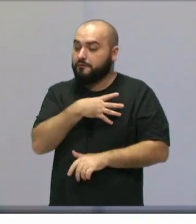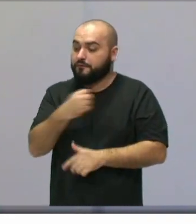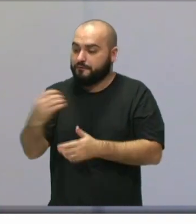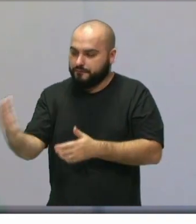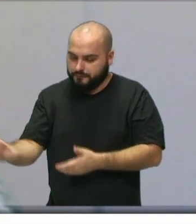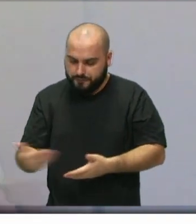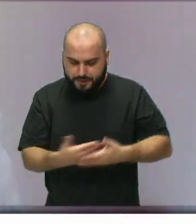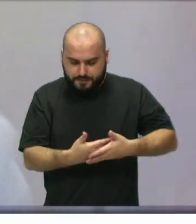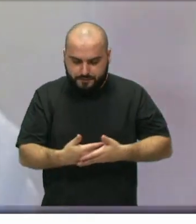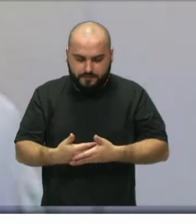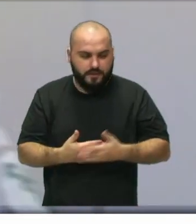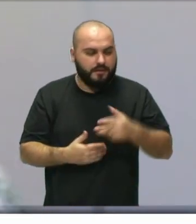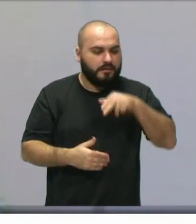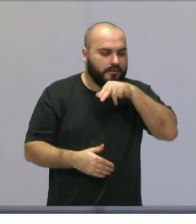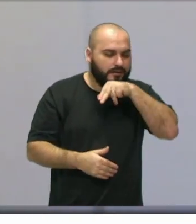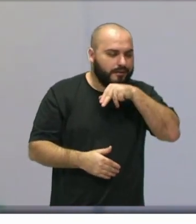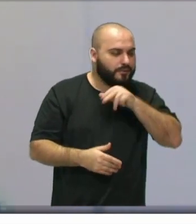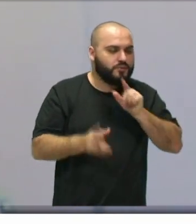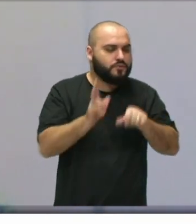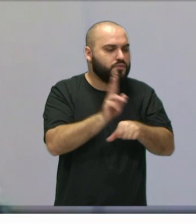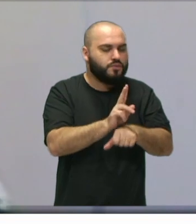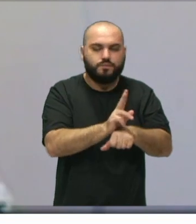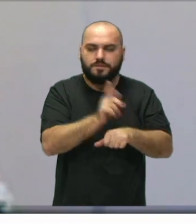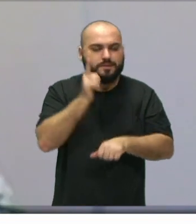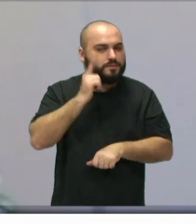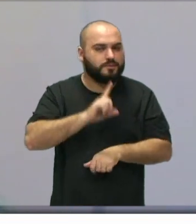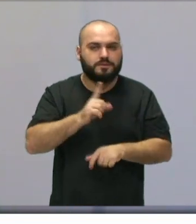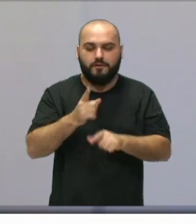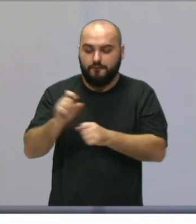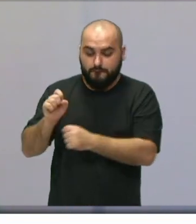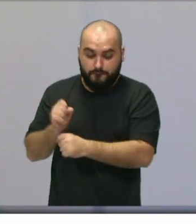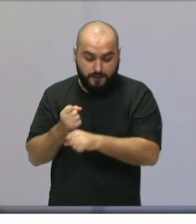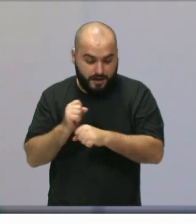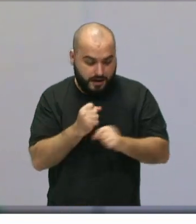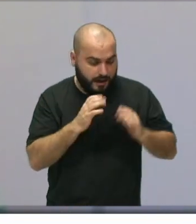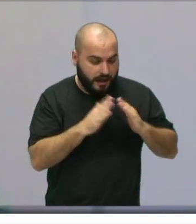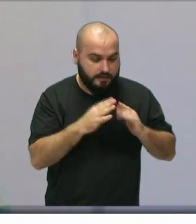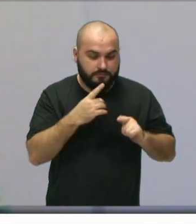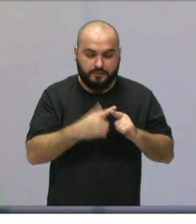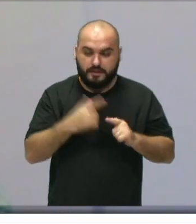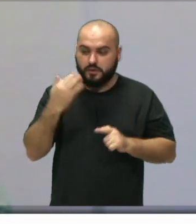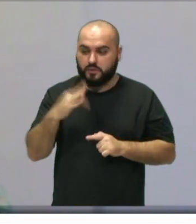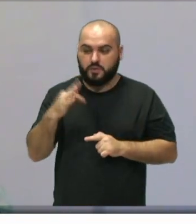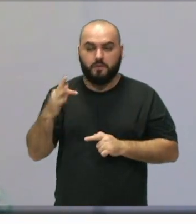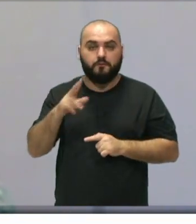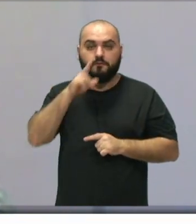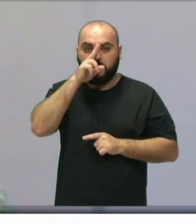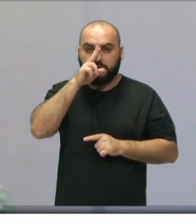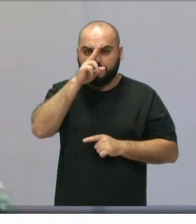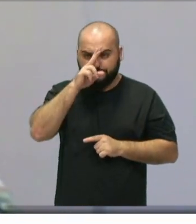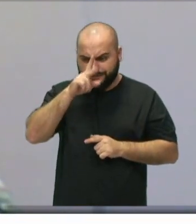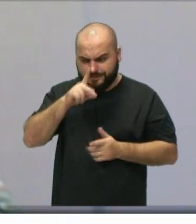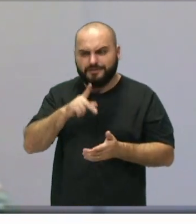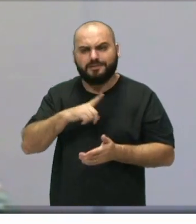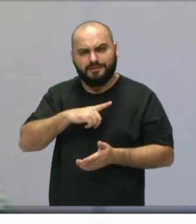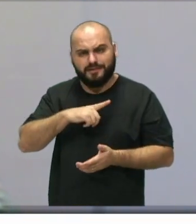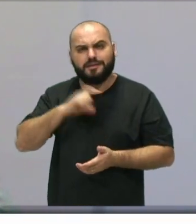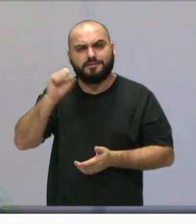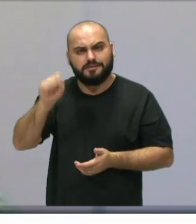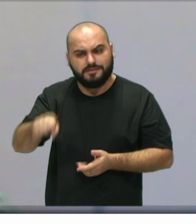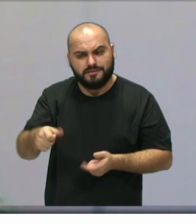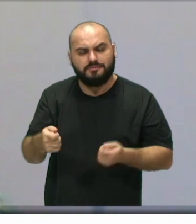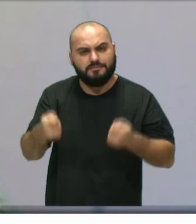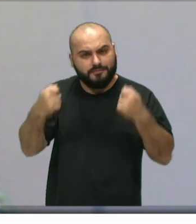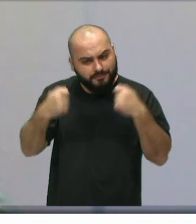do neto, eu não consigo varrer a minha casa, porque a dor não deixa. Então, isso existe, sim, a gente precisa olhar, eu acho